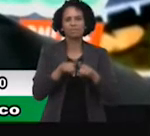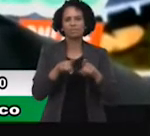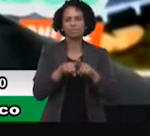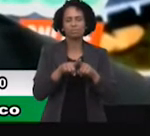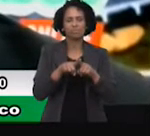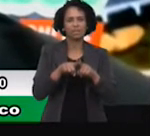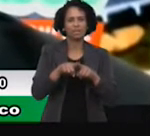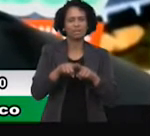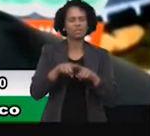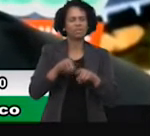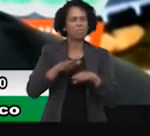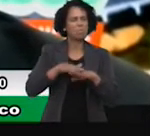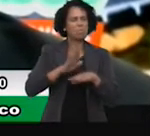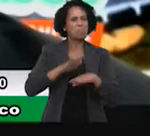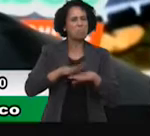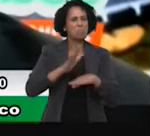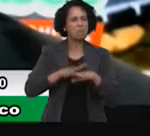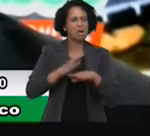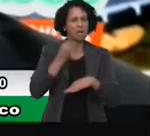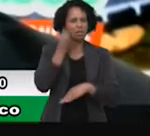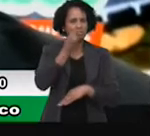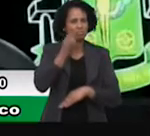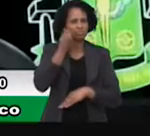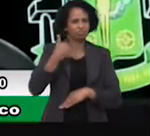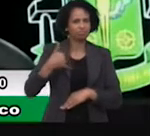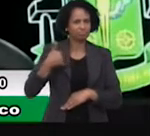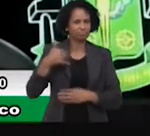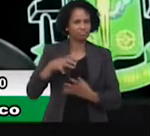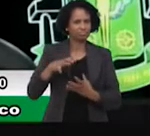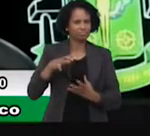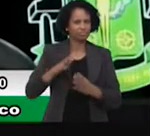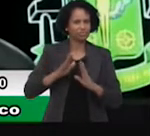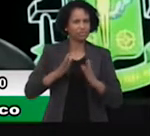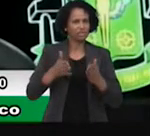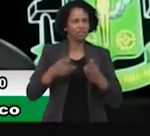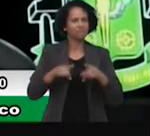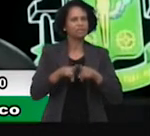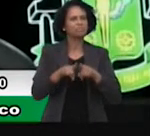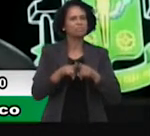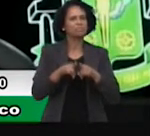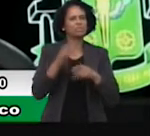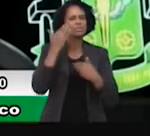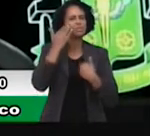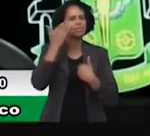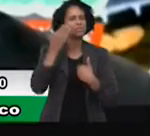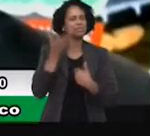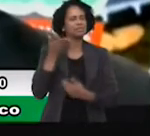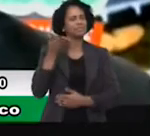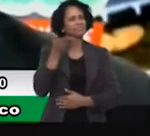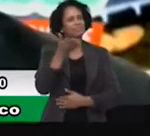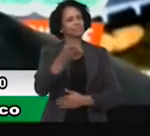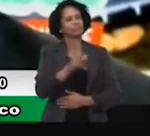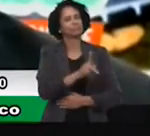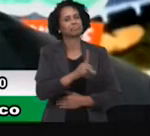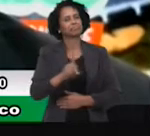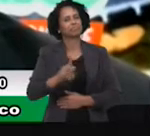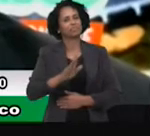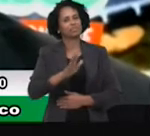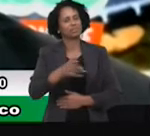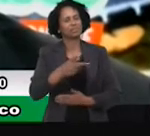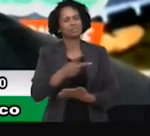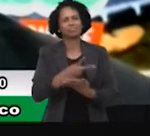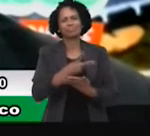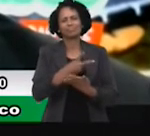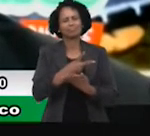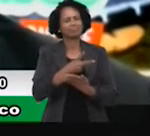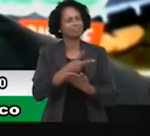eu. E agradecer também Vossa Excelência, que sempre, no